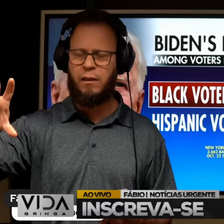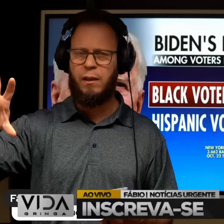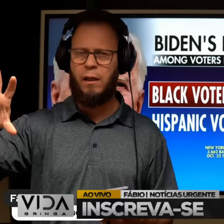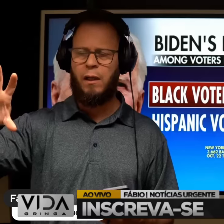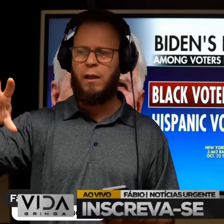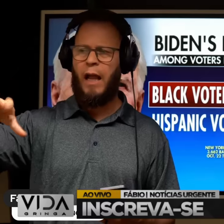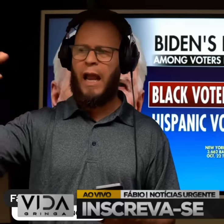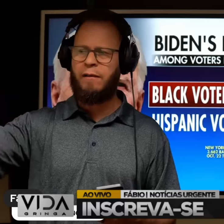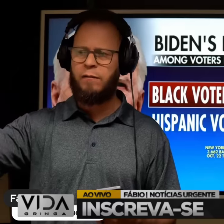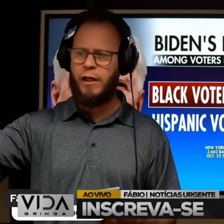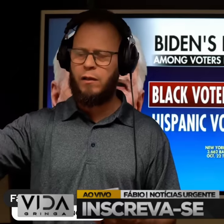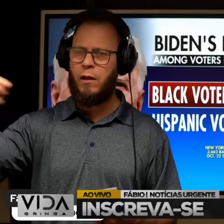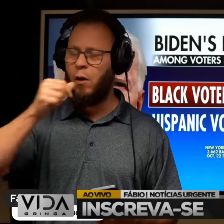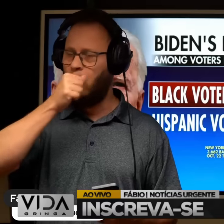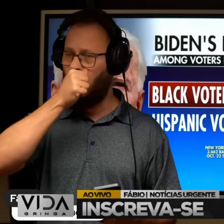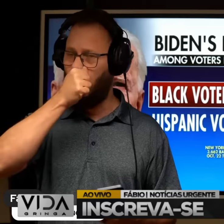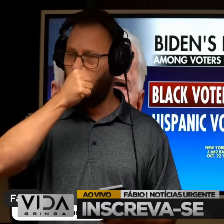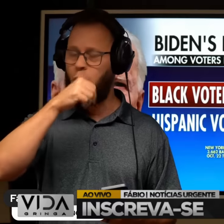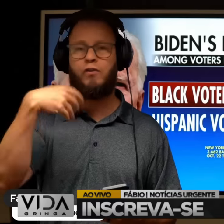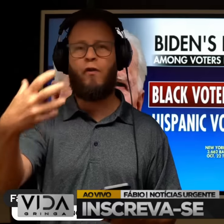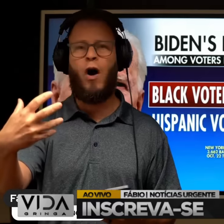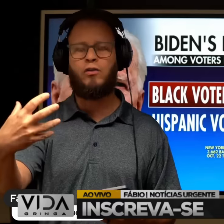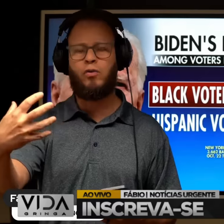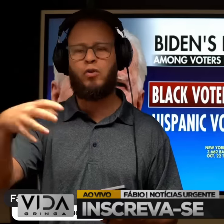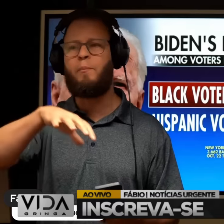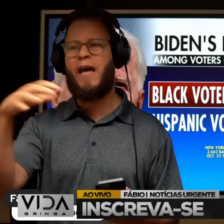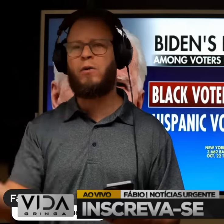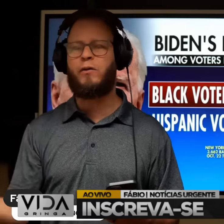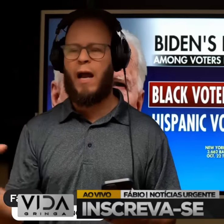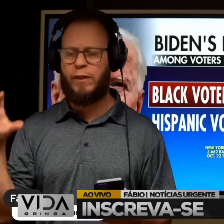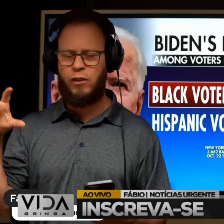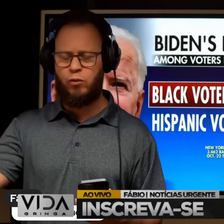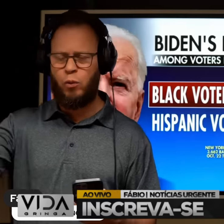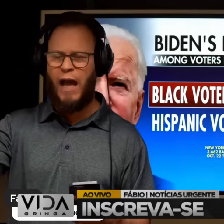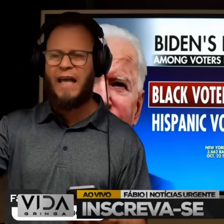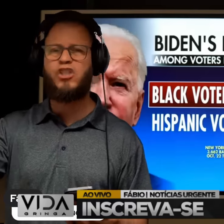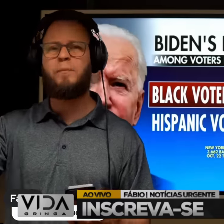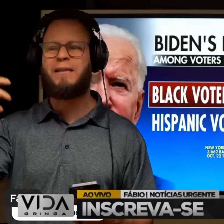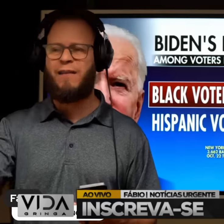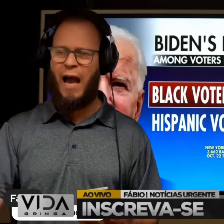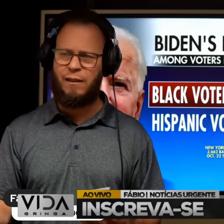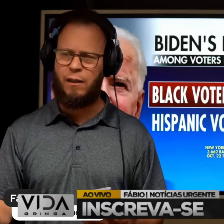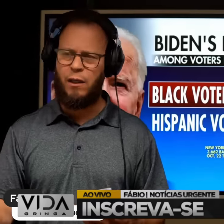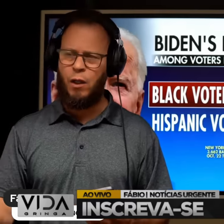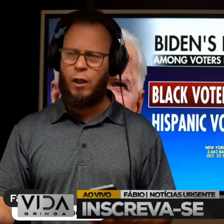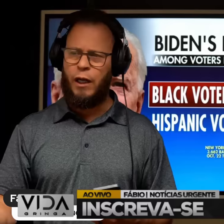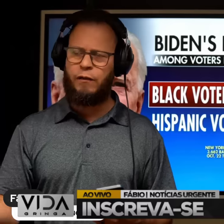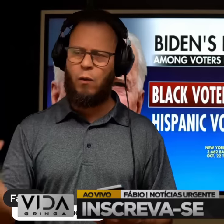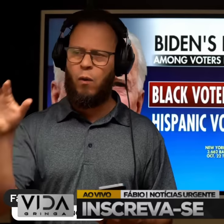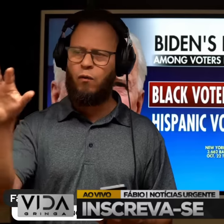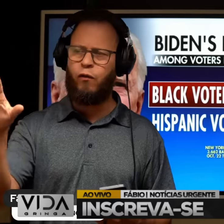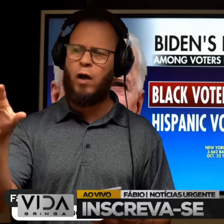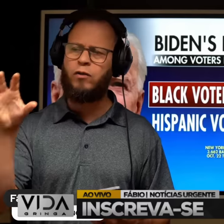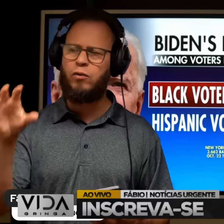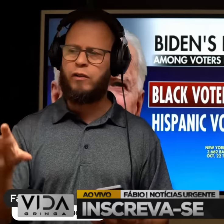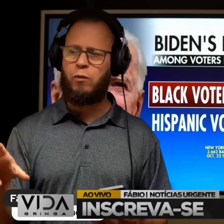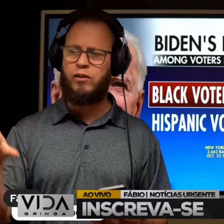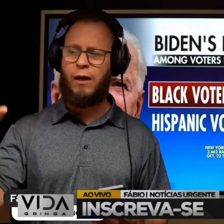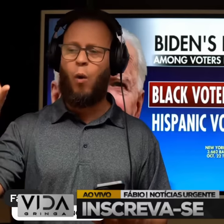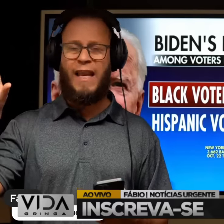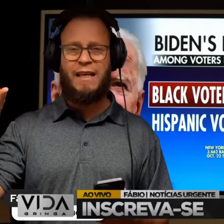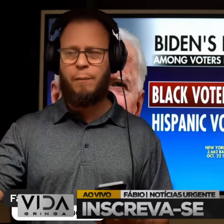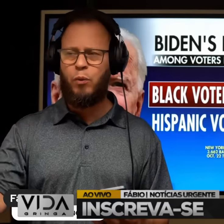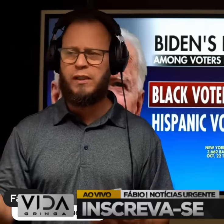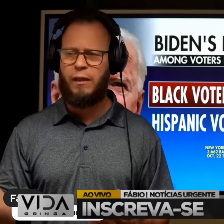Biden entre os votos no battleground, aqueles lugares de batalha. Então, o voto dos negros